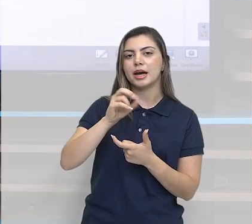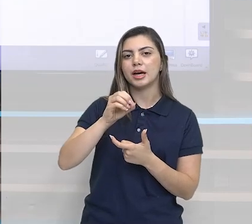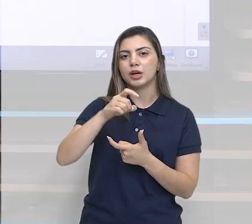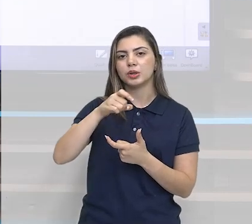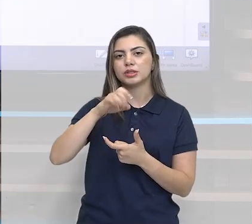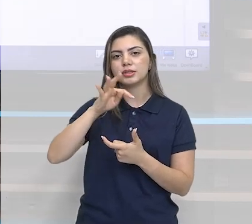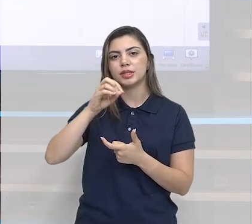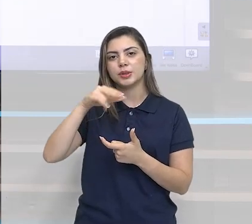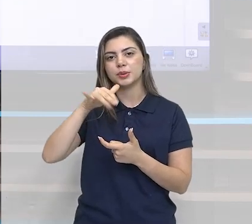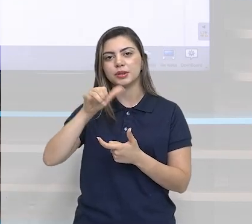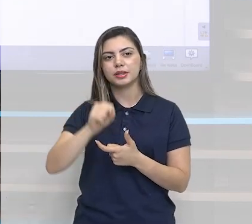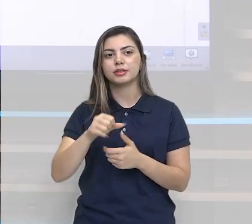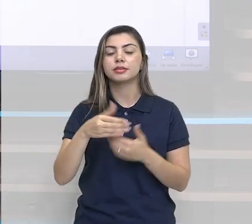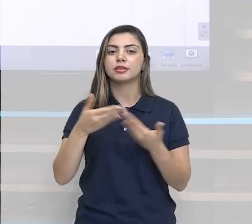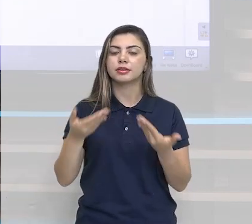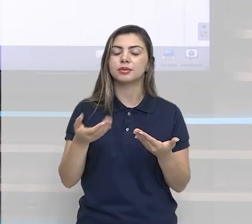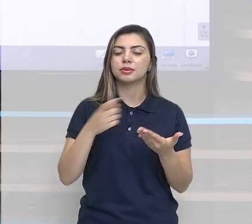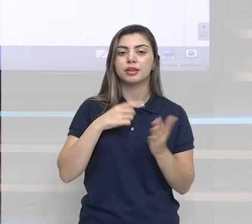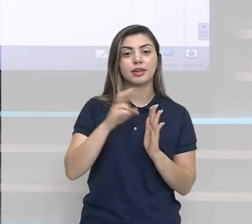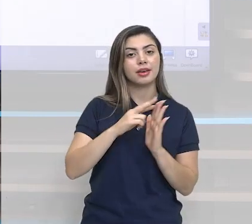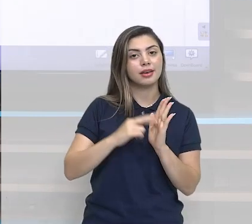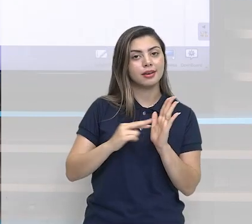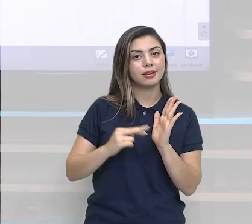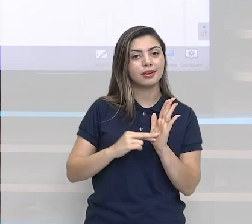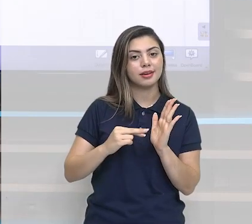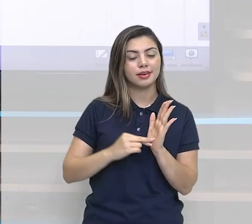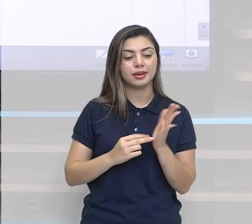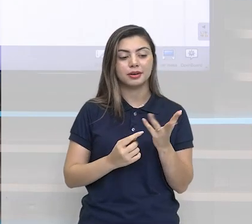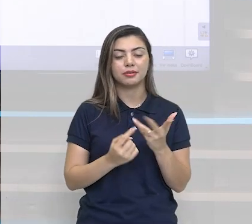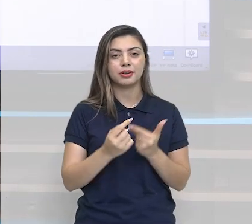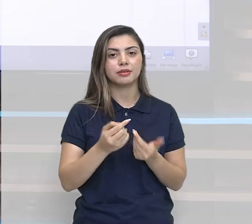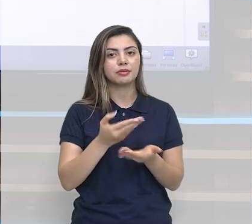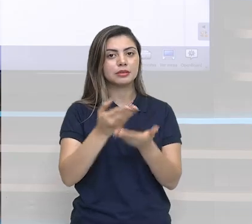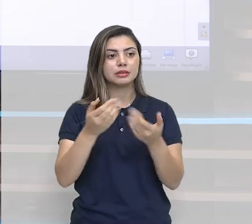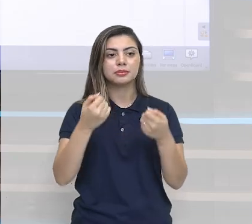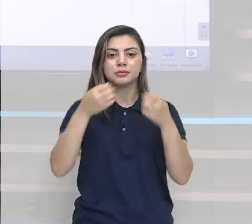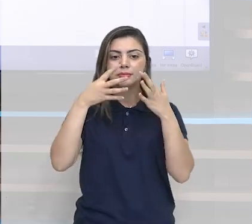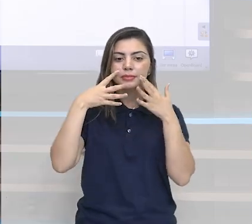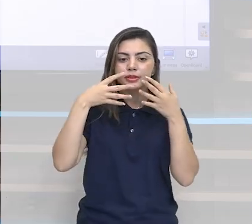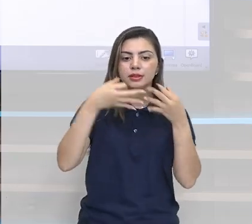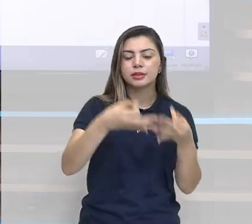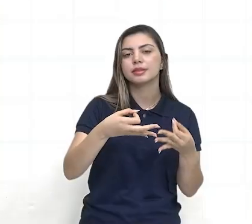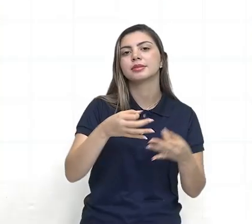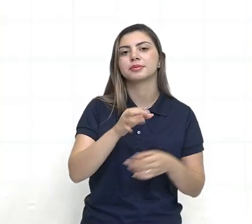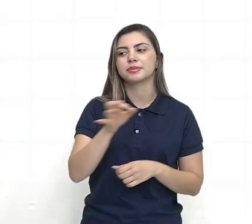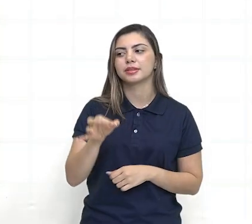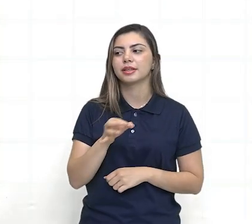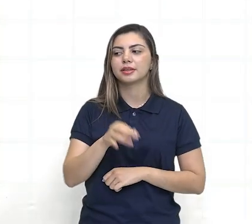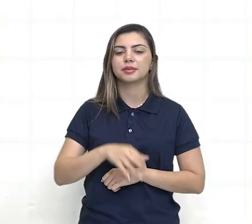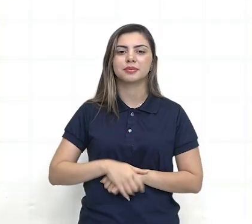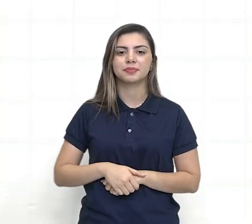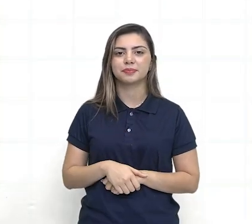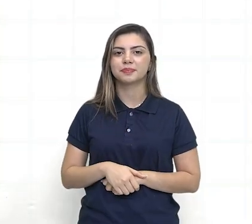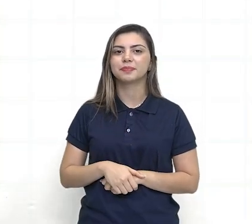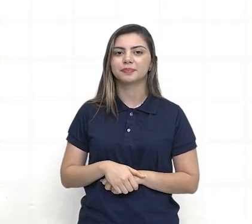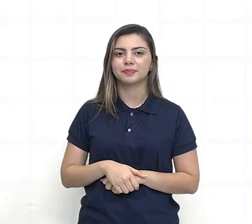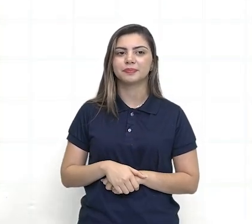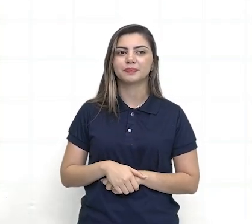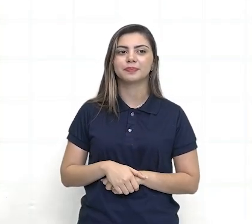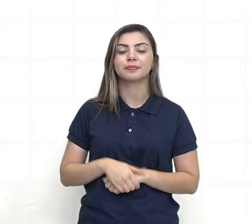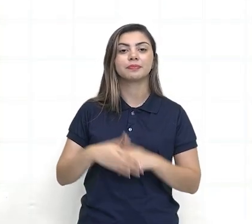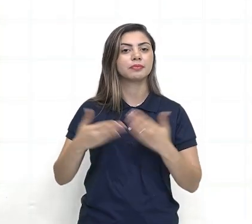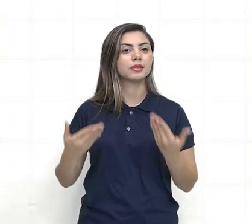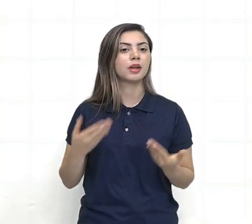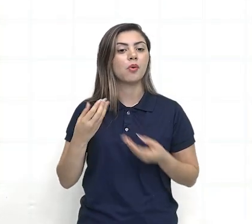aqui e eu sugiro para você dar uma ênfase maior a essas aqui. Vamos lá, então. Nós